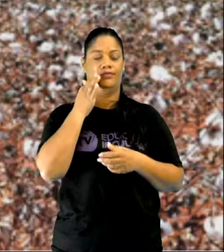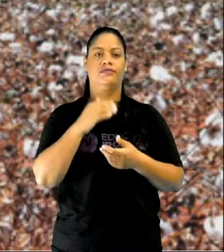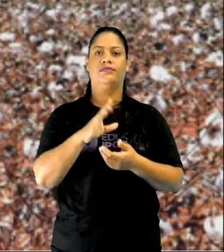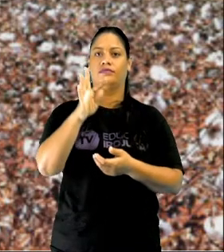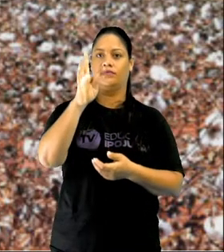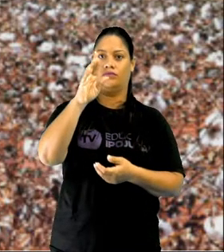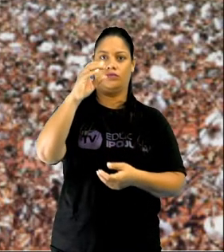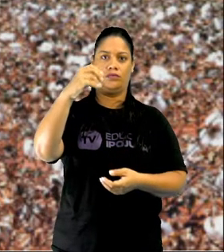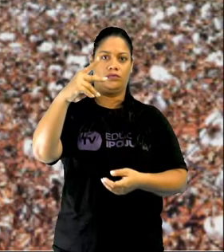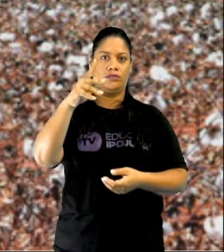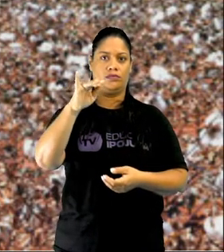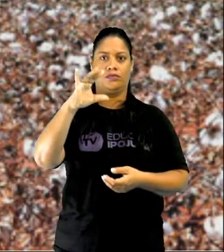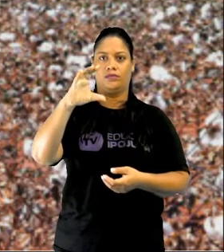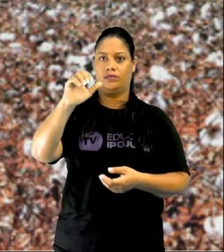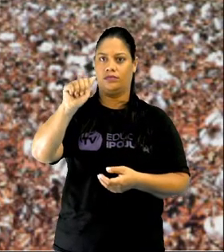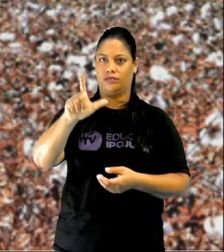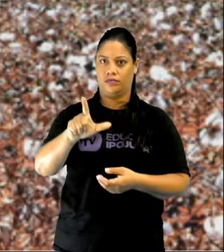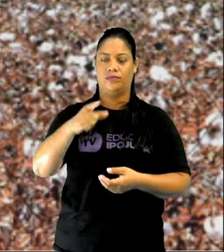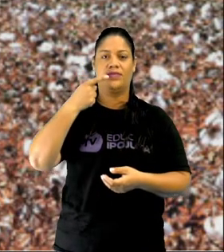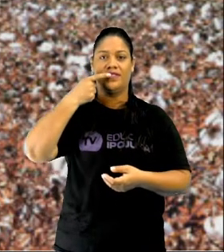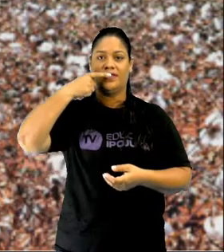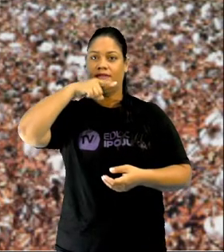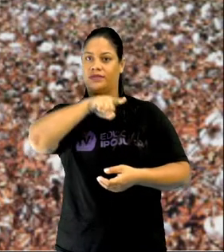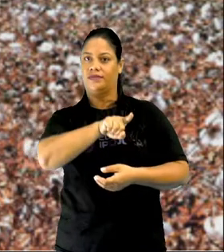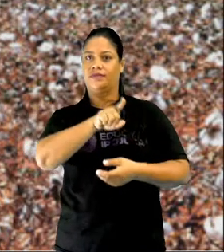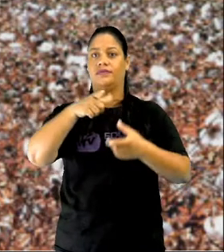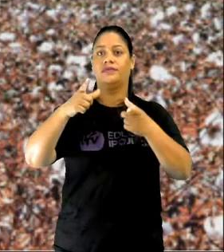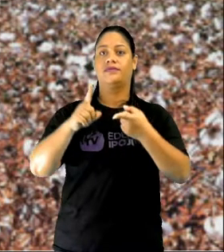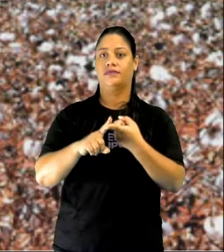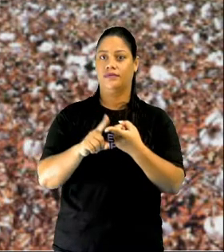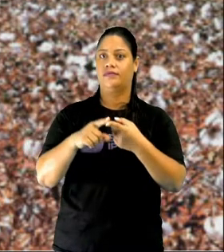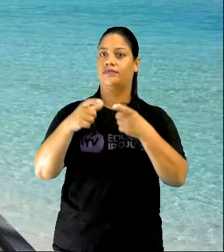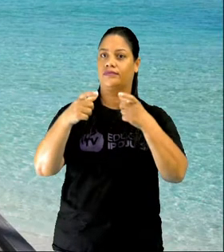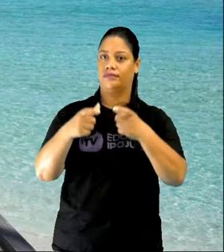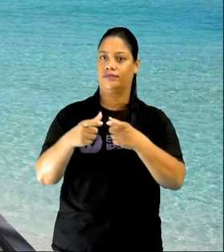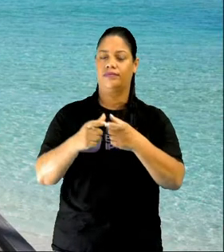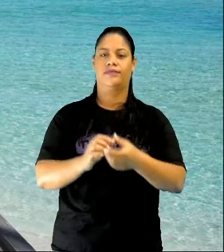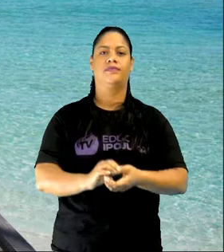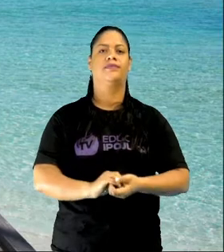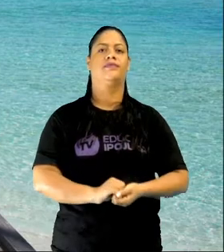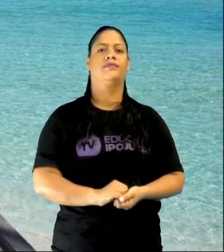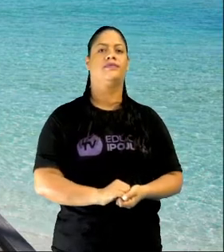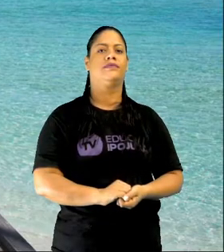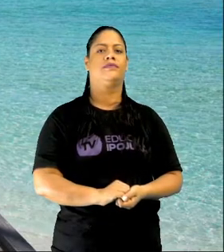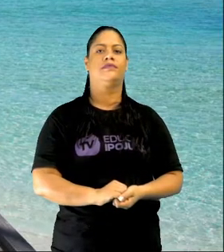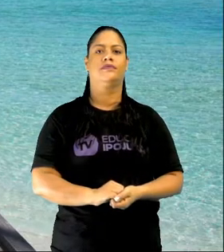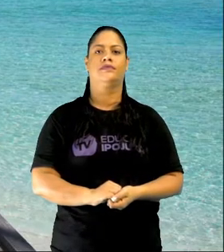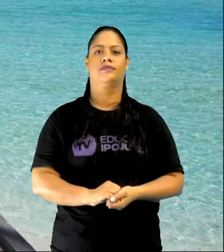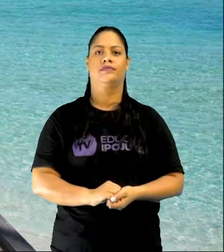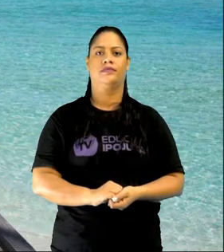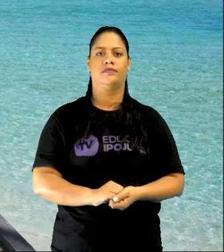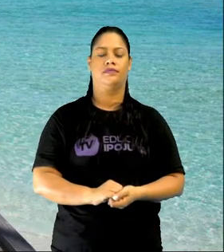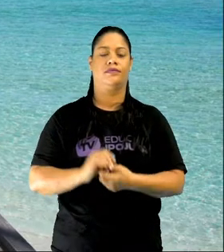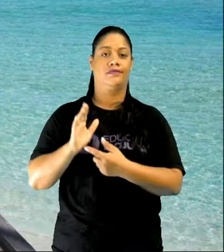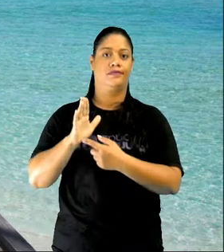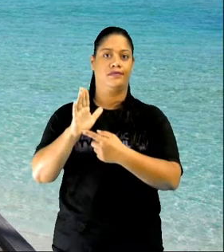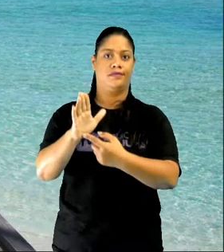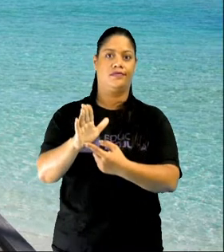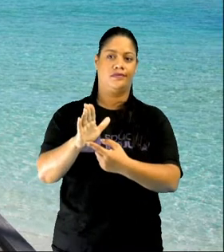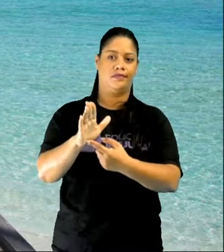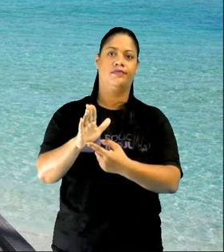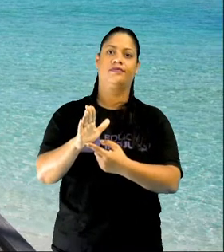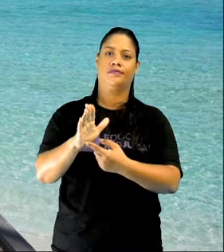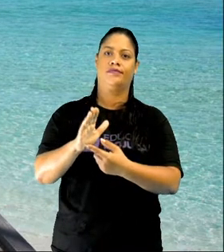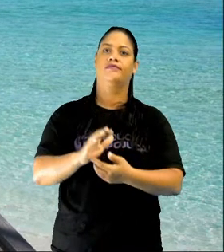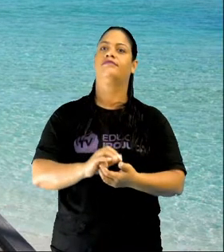têm uma influência muito grande da cana-de-açúcar na região, certo? O destaque